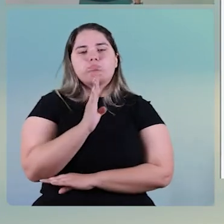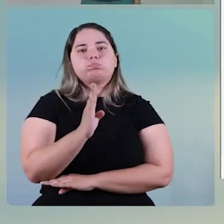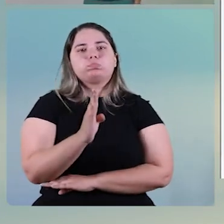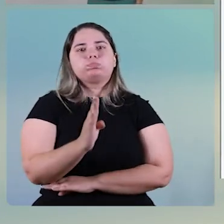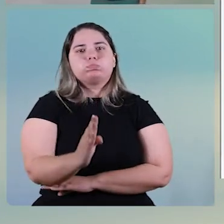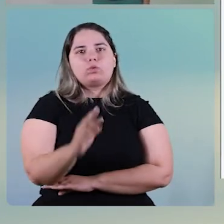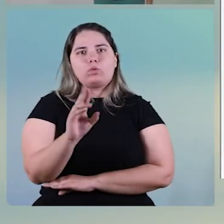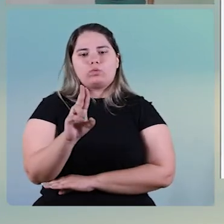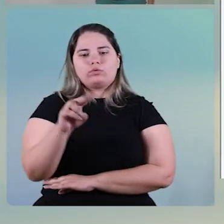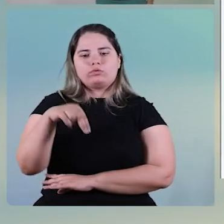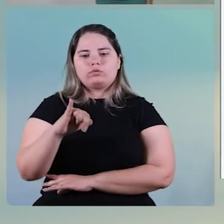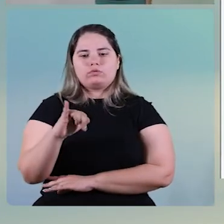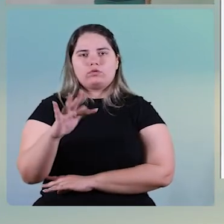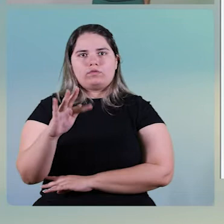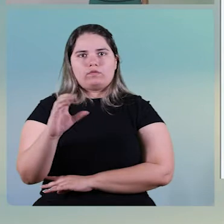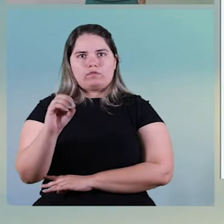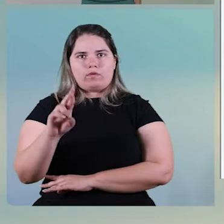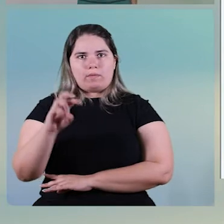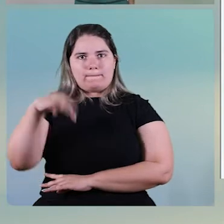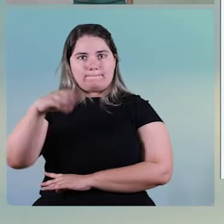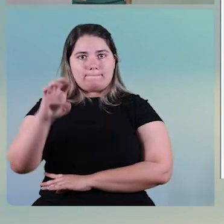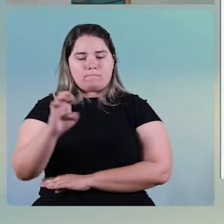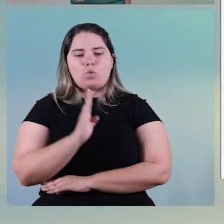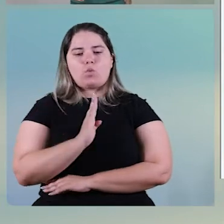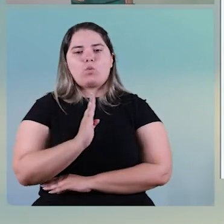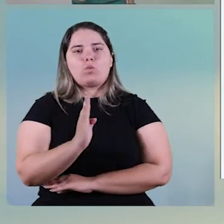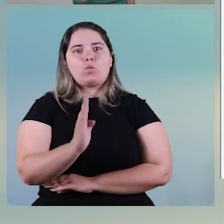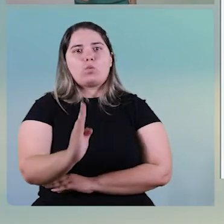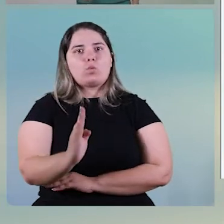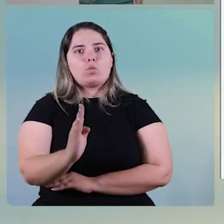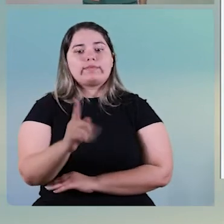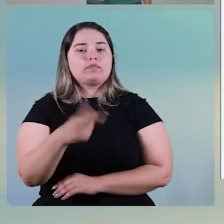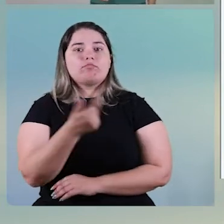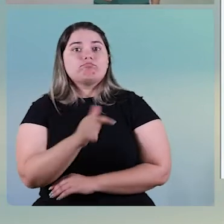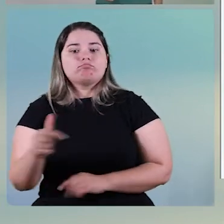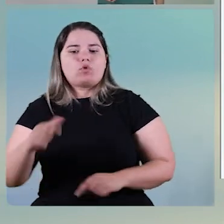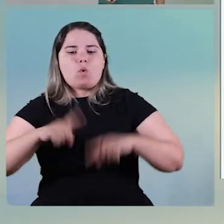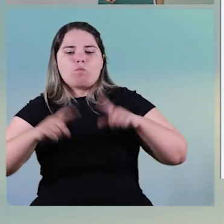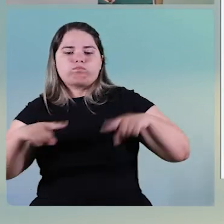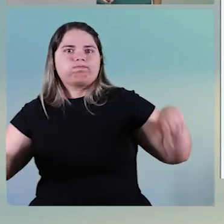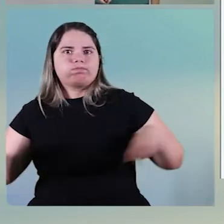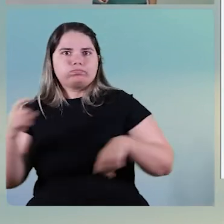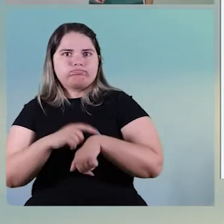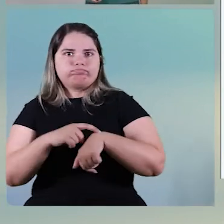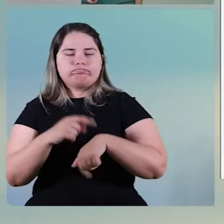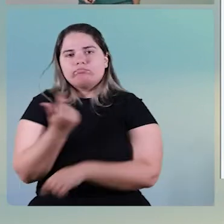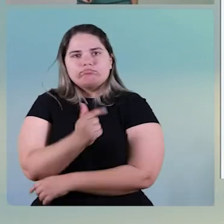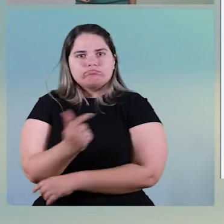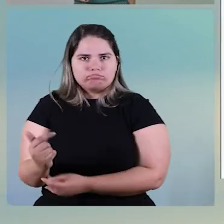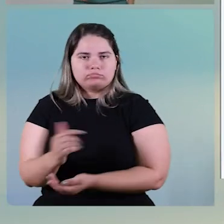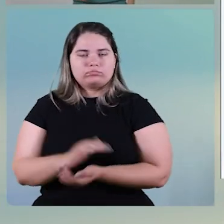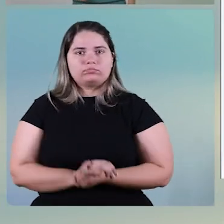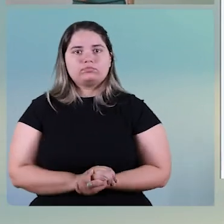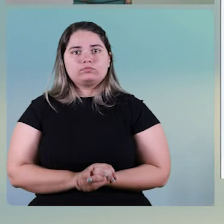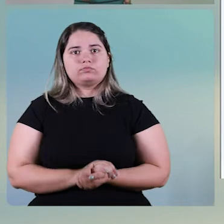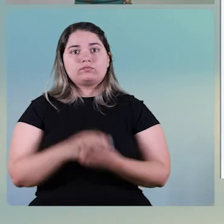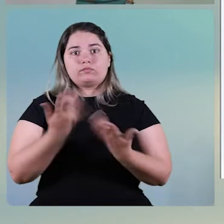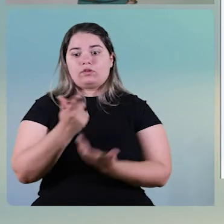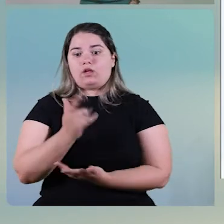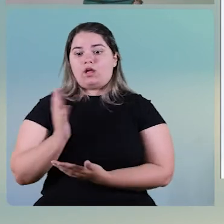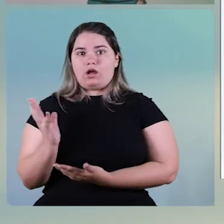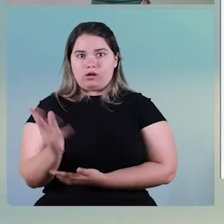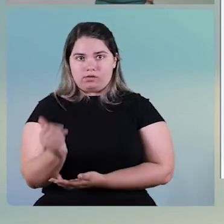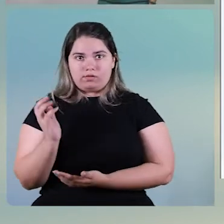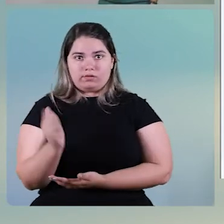velocidade não varia com o tempo. Partícula sob aceleração constante, nós temos um